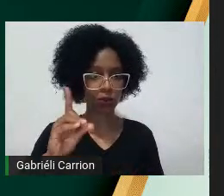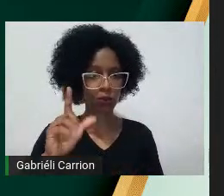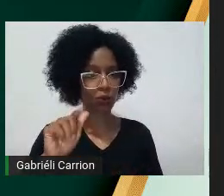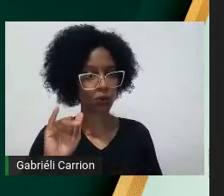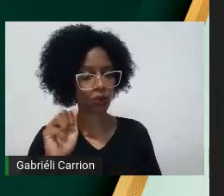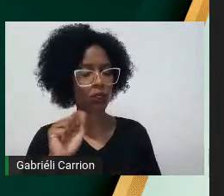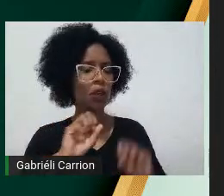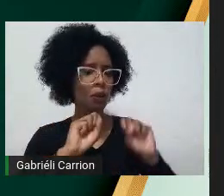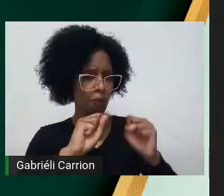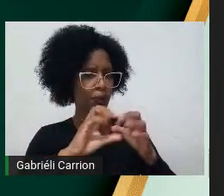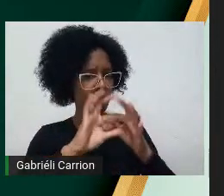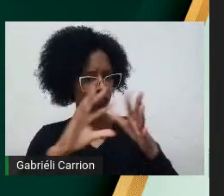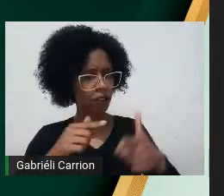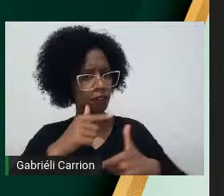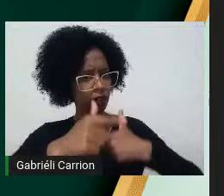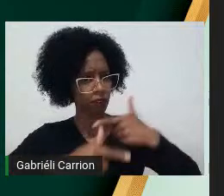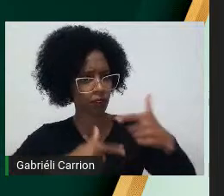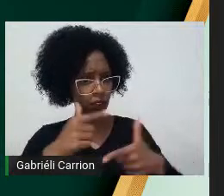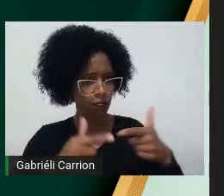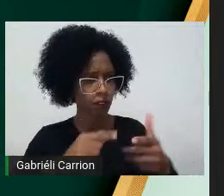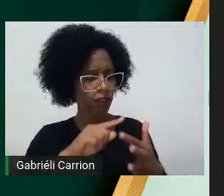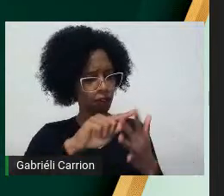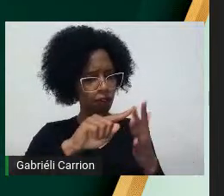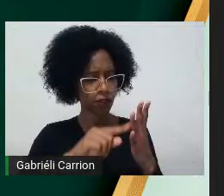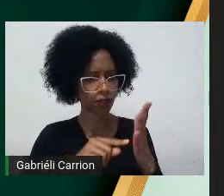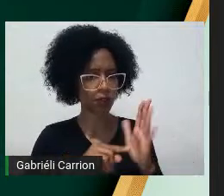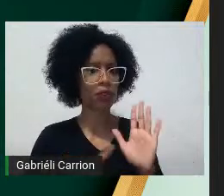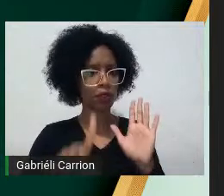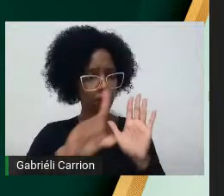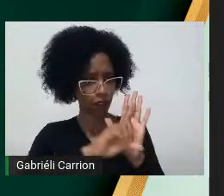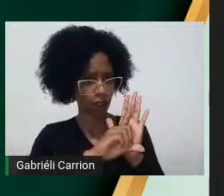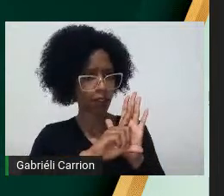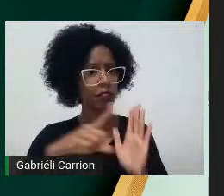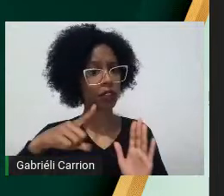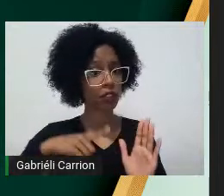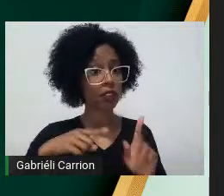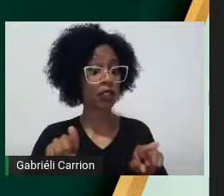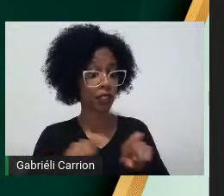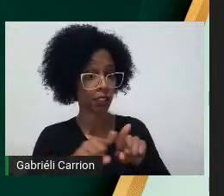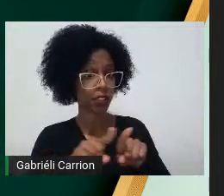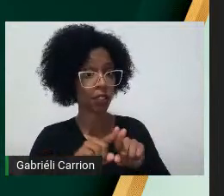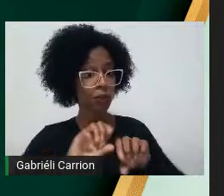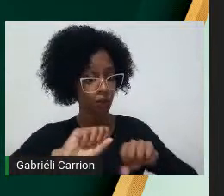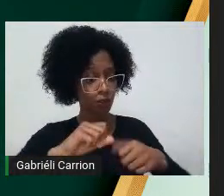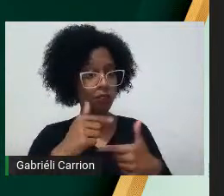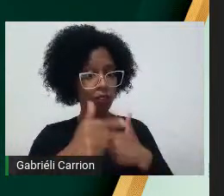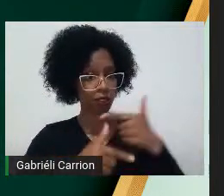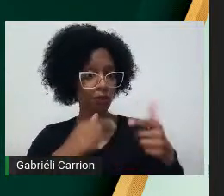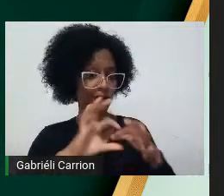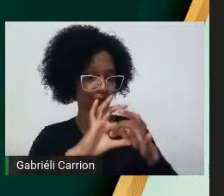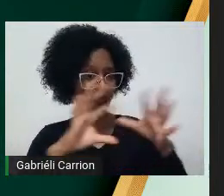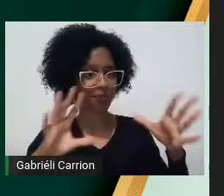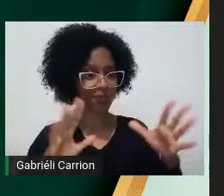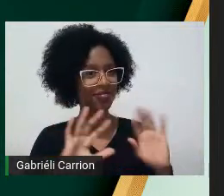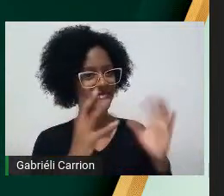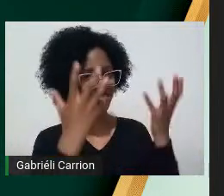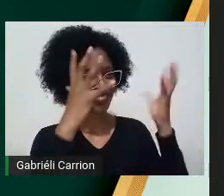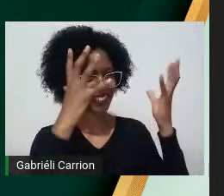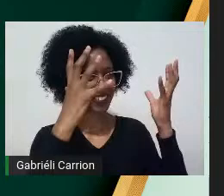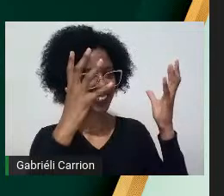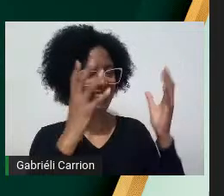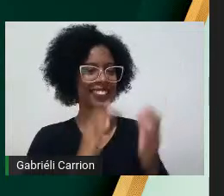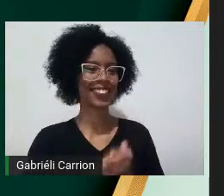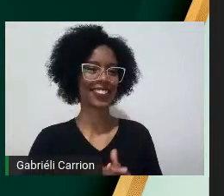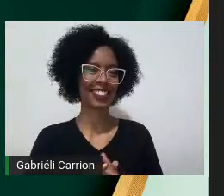de todos os direitos e prerrogativas previstos em lei e para o exercício de sua profissão. Parabéns!